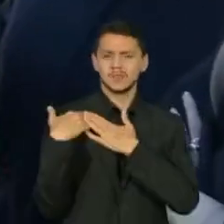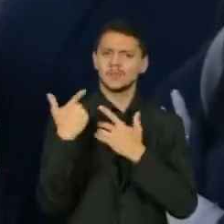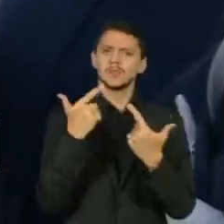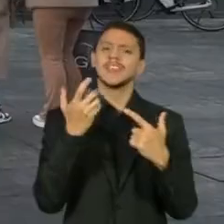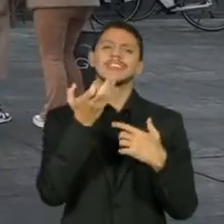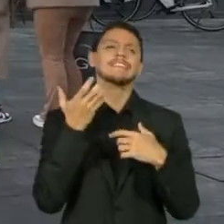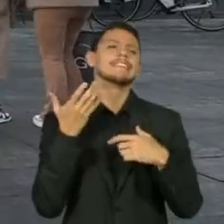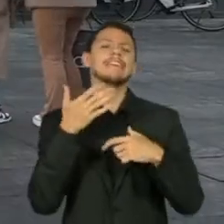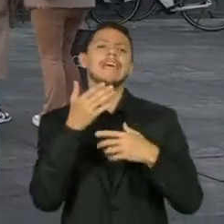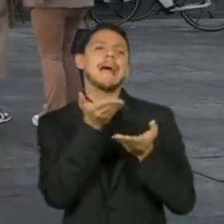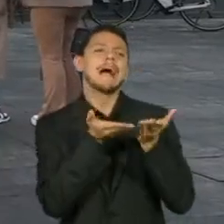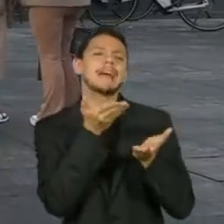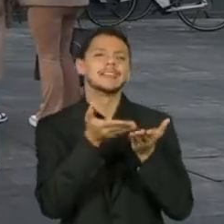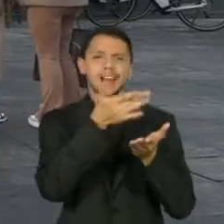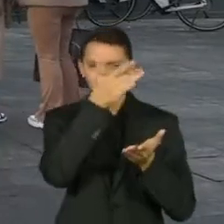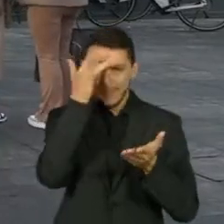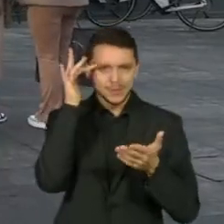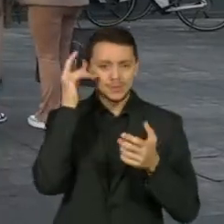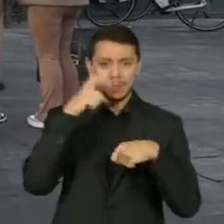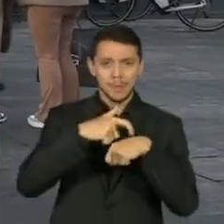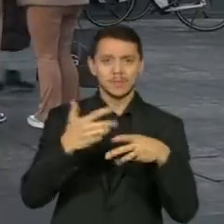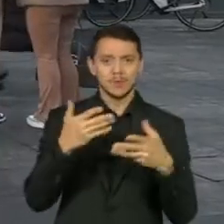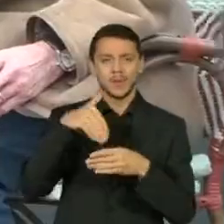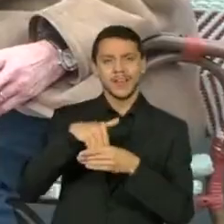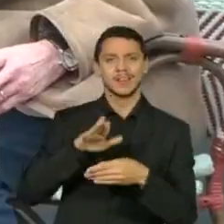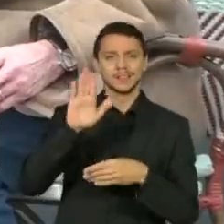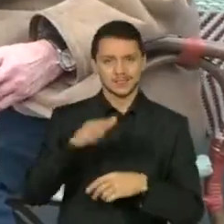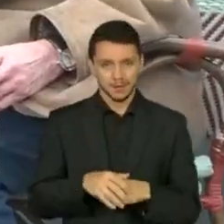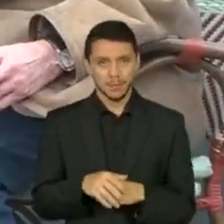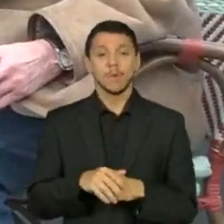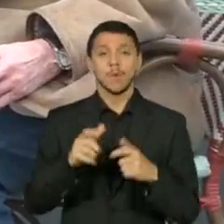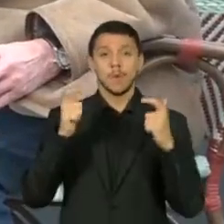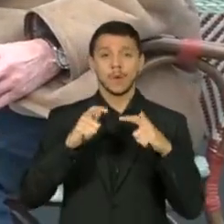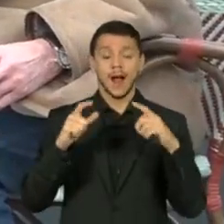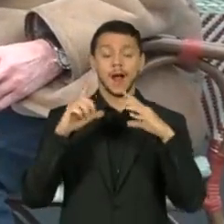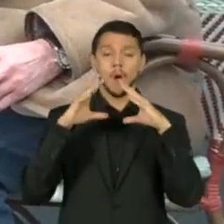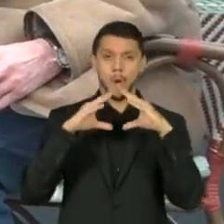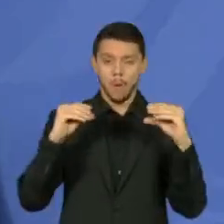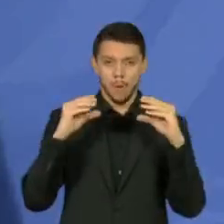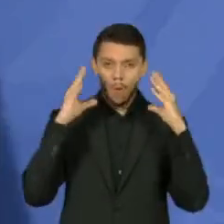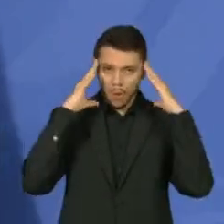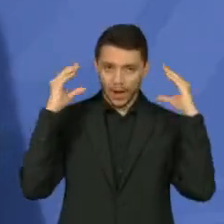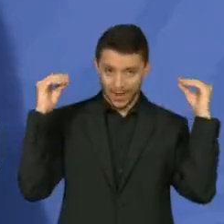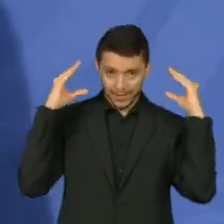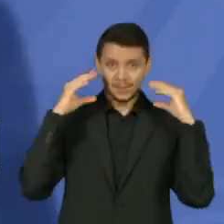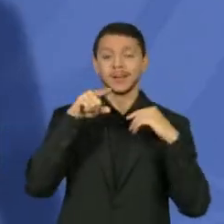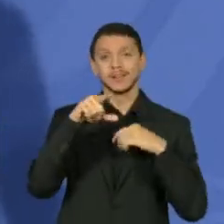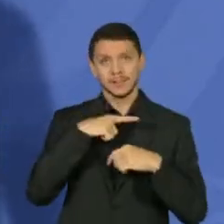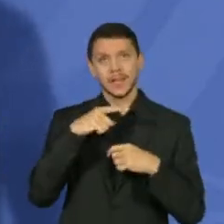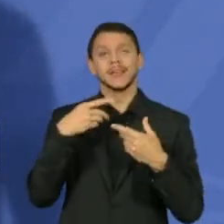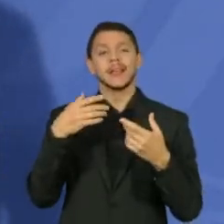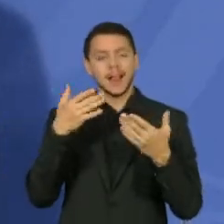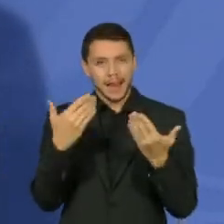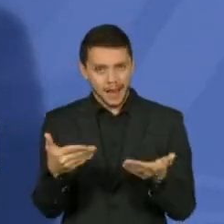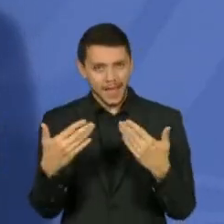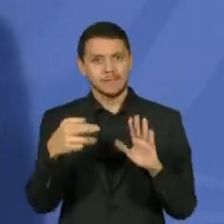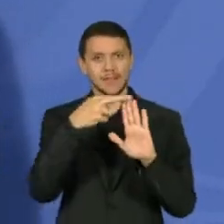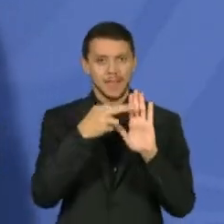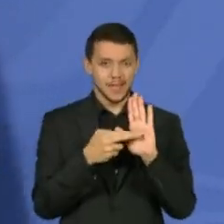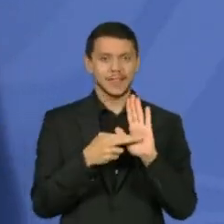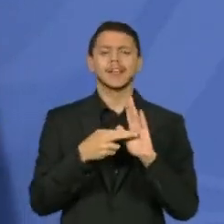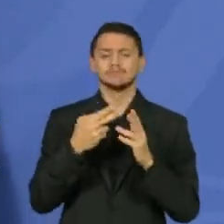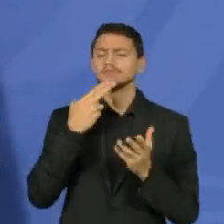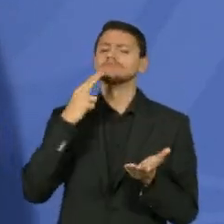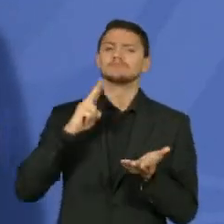ano de eleições na Holanda ou premiê Mark rutte flexibilizou as restrições admitiu que tomou uma decisão